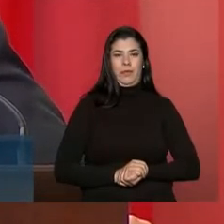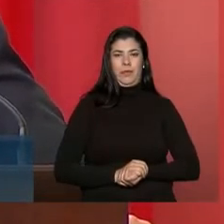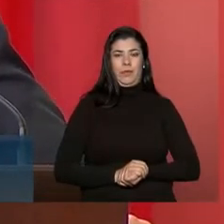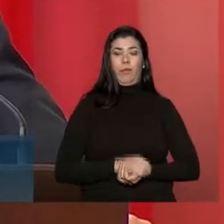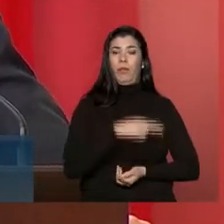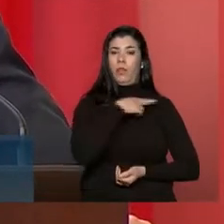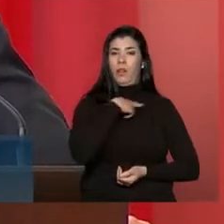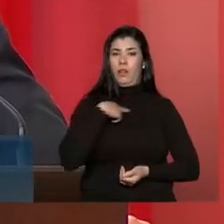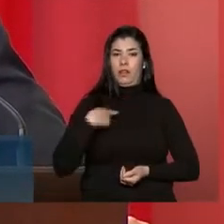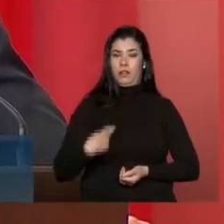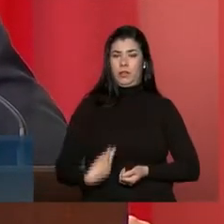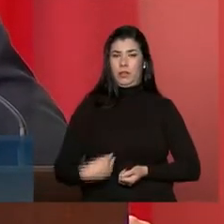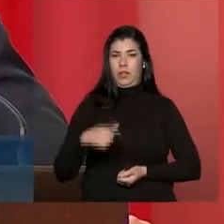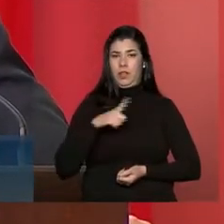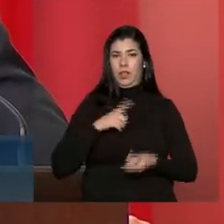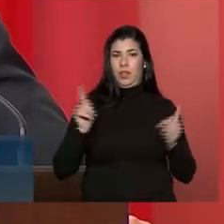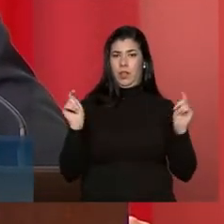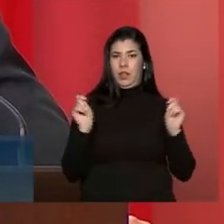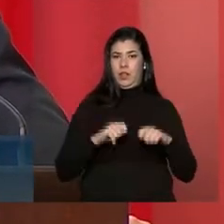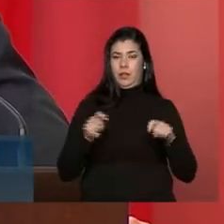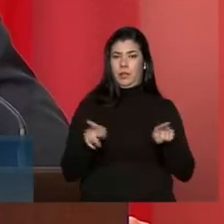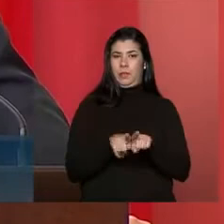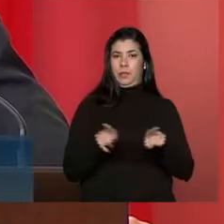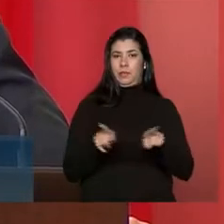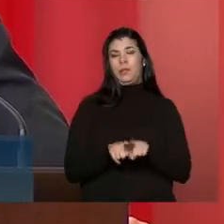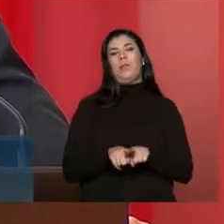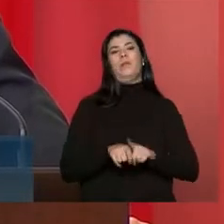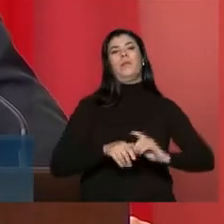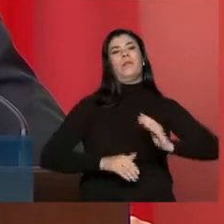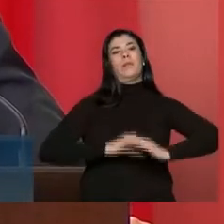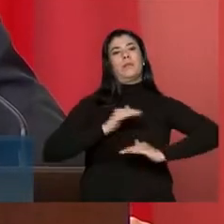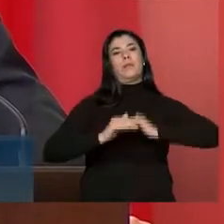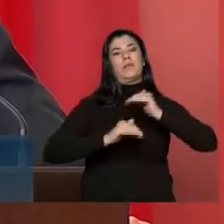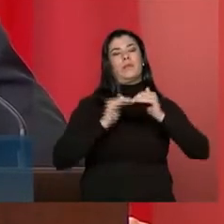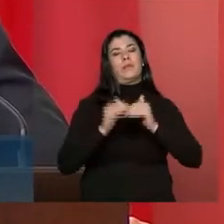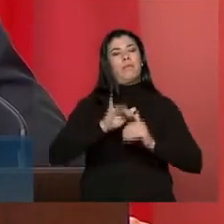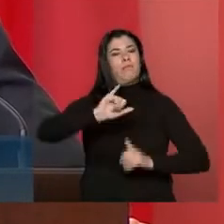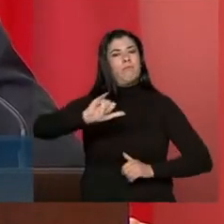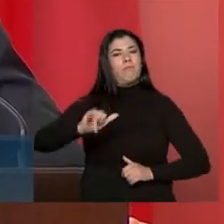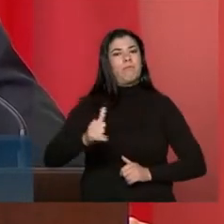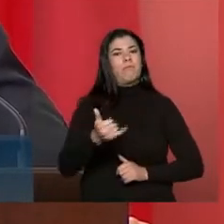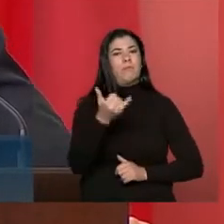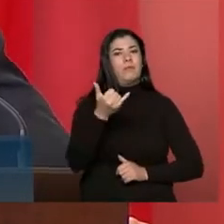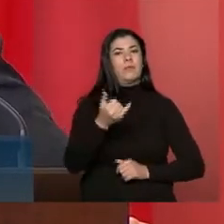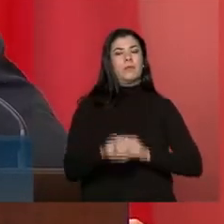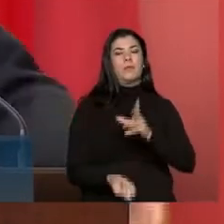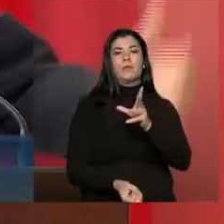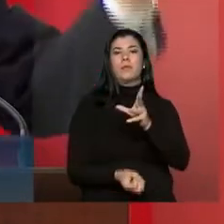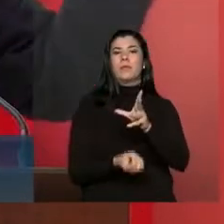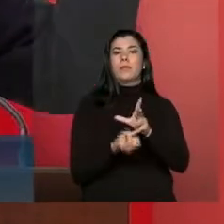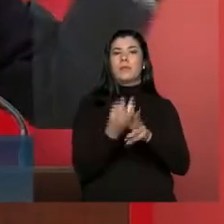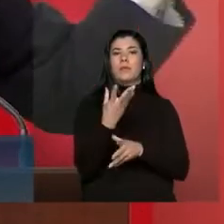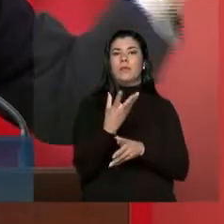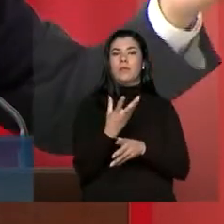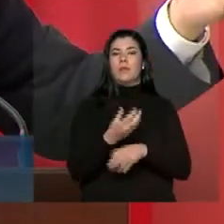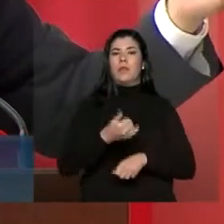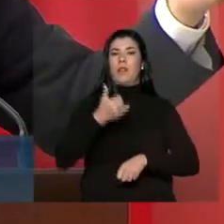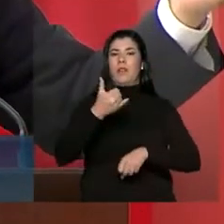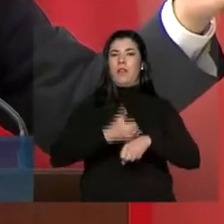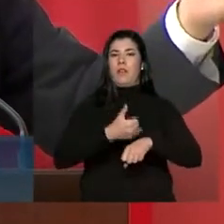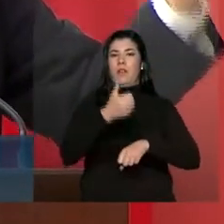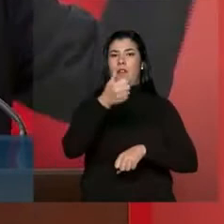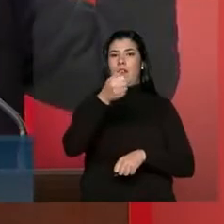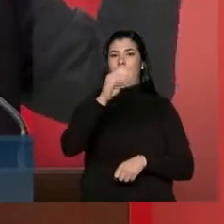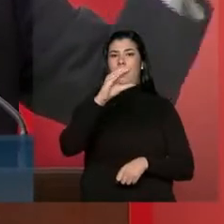temos capacidade produtiva vantajosa em produção de aços e